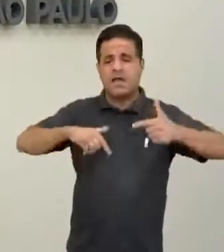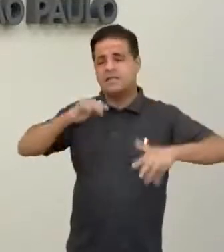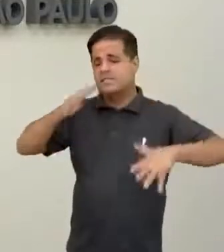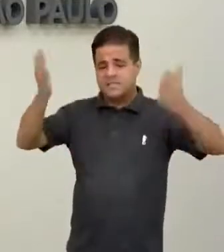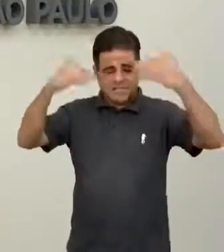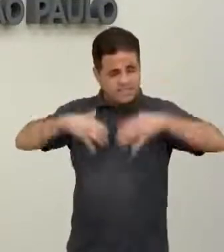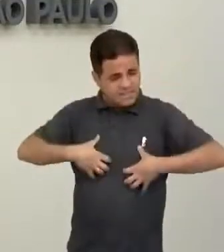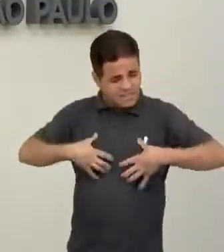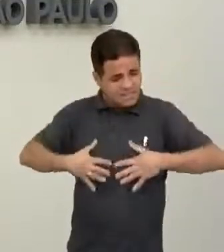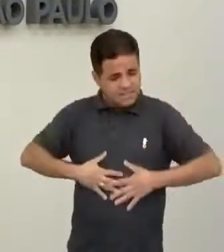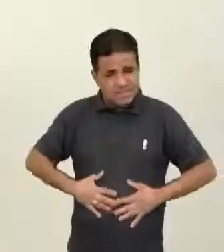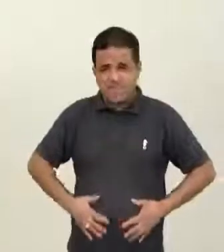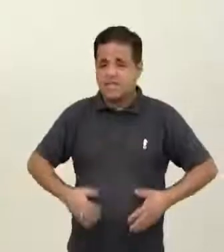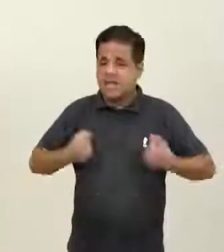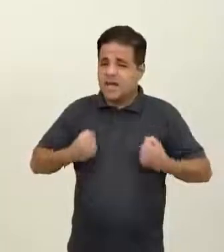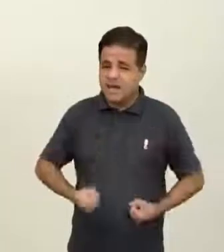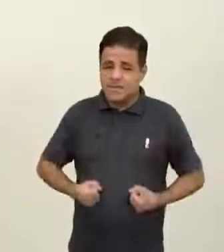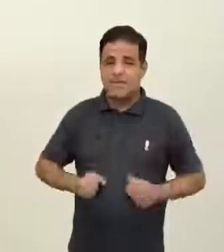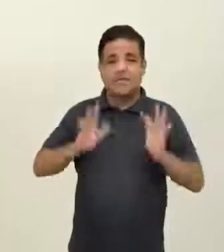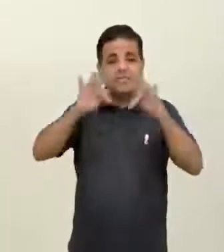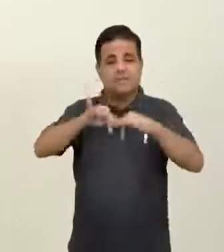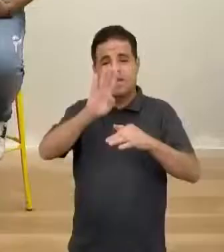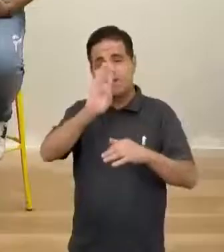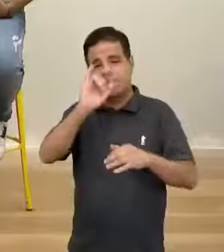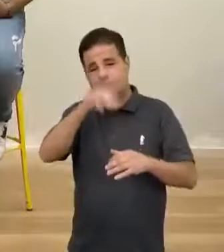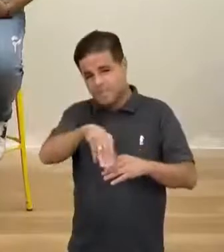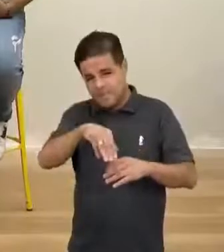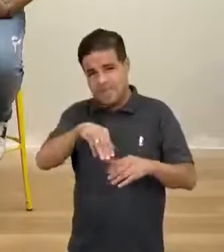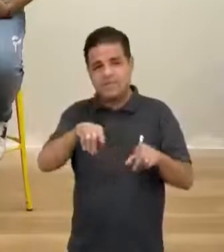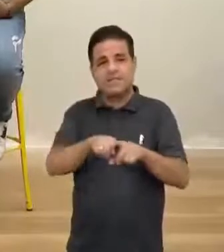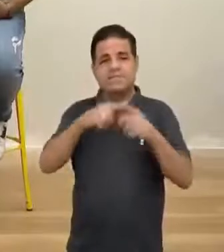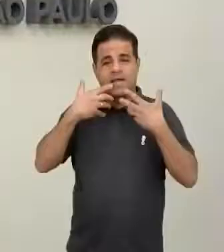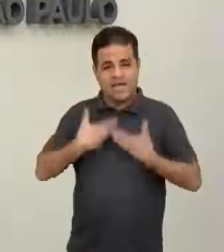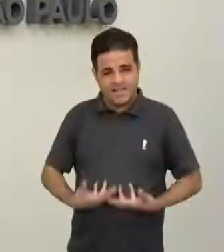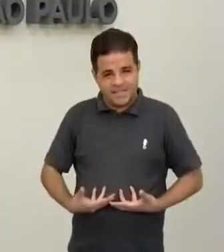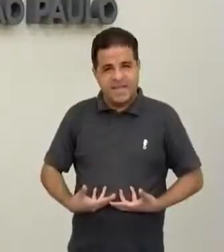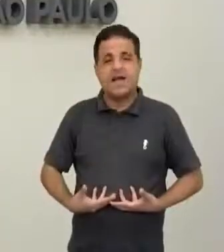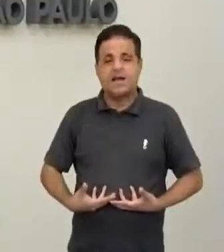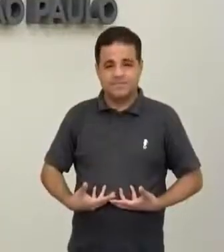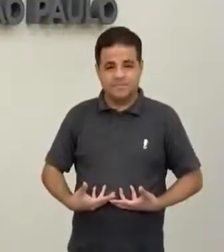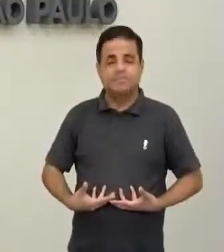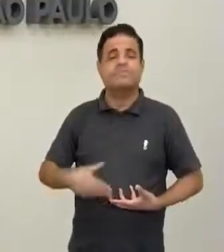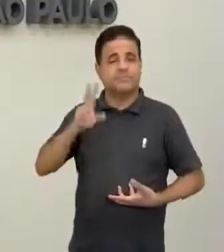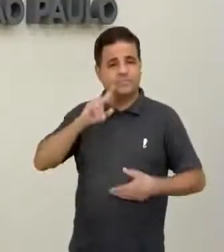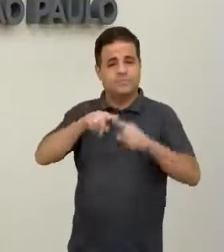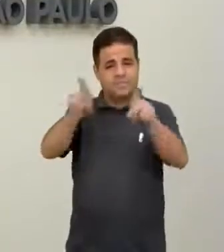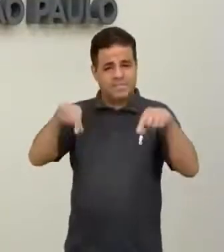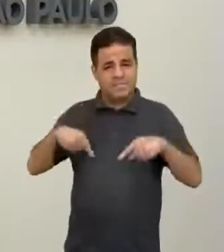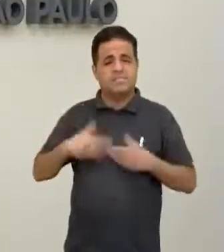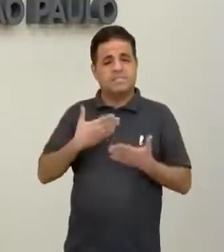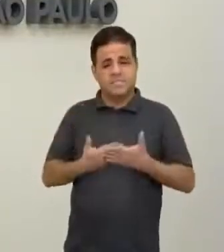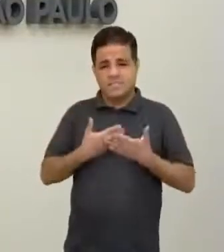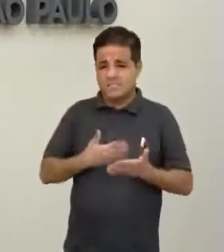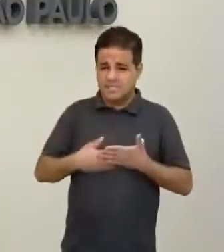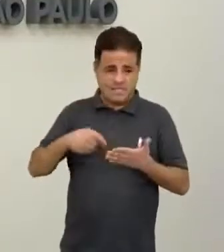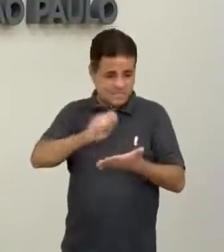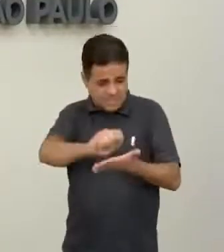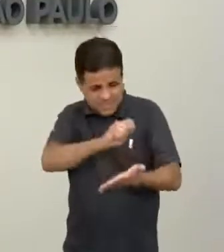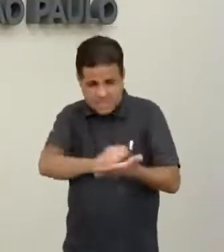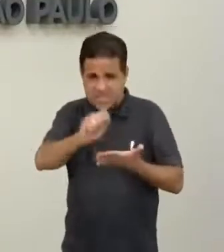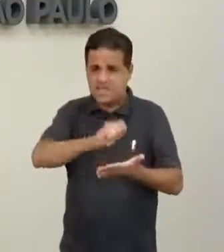fica quebrado mesmo. No final do bimestre. No final do bimestre, também. Eu lembro quando eu estava em sala de aula, então, que fechando